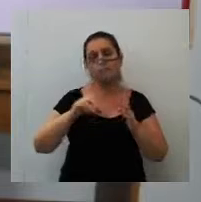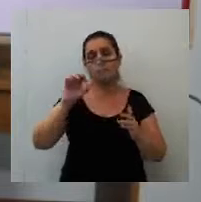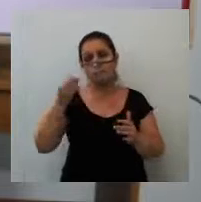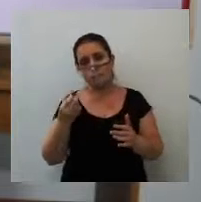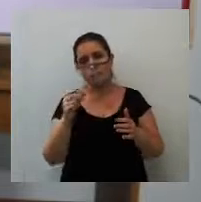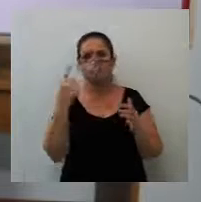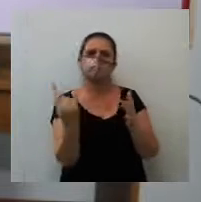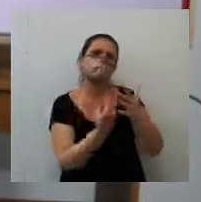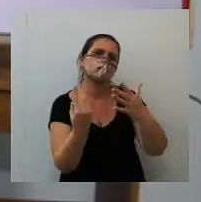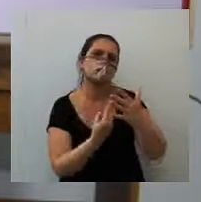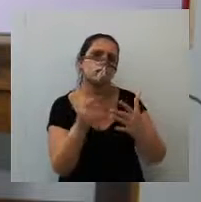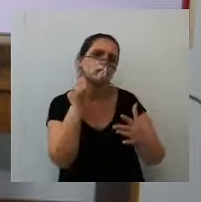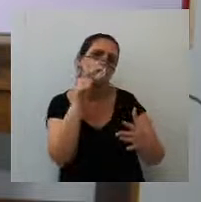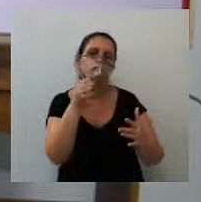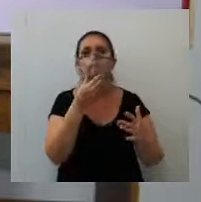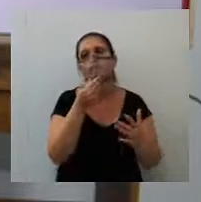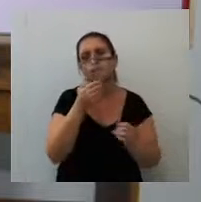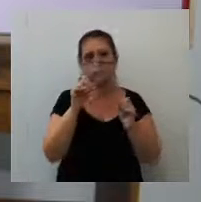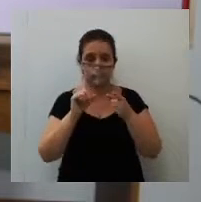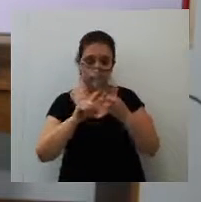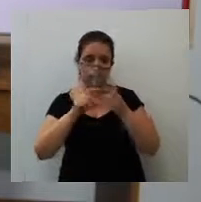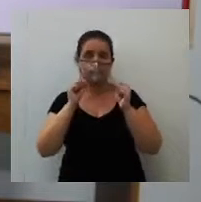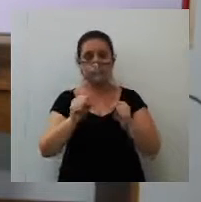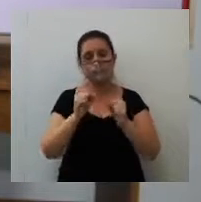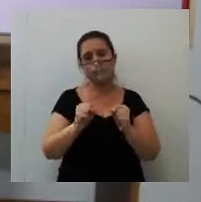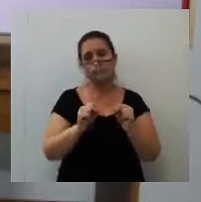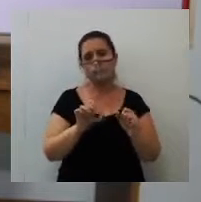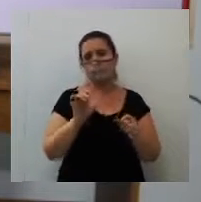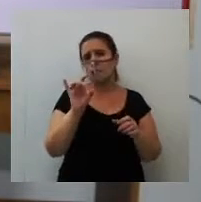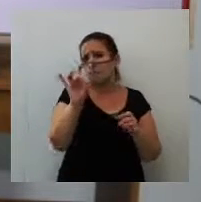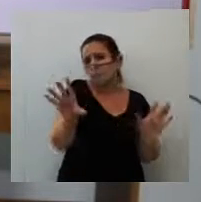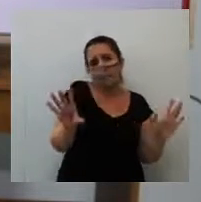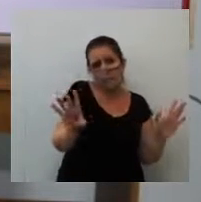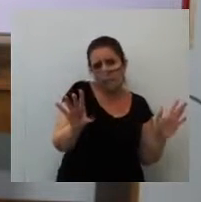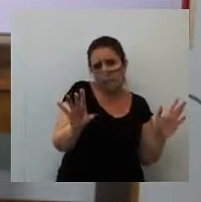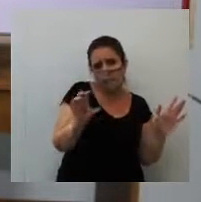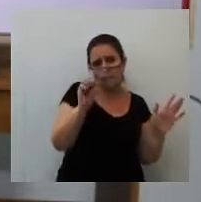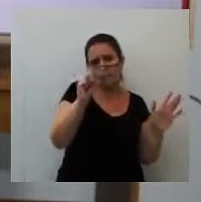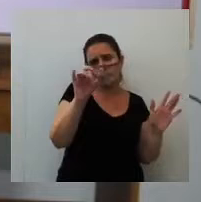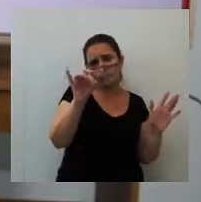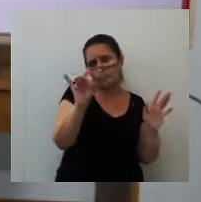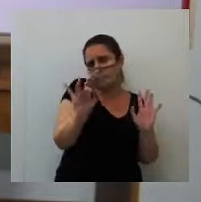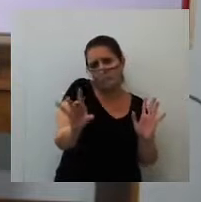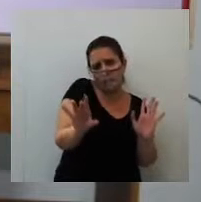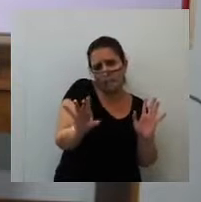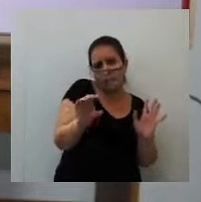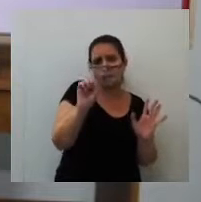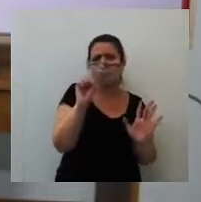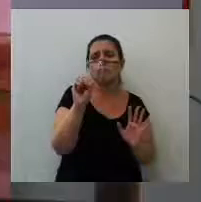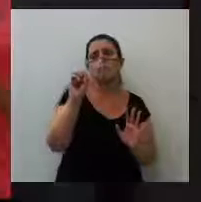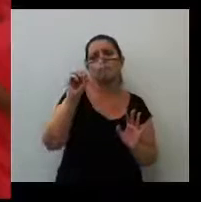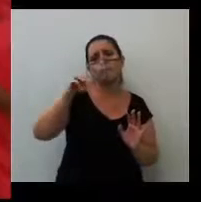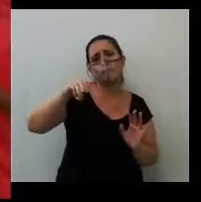sozinha tá mas ela também pode significar somente ó